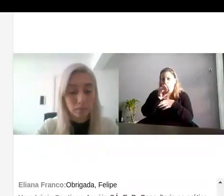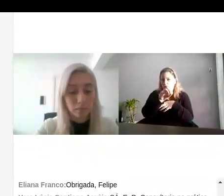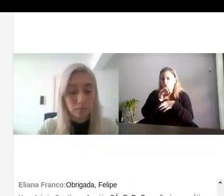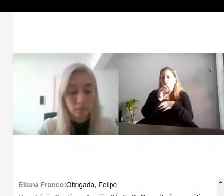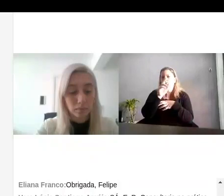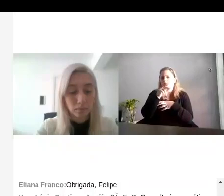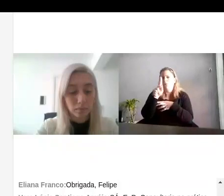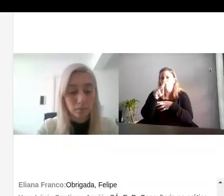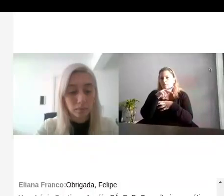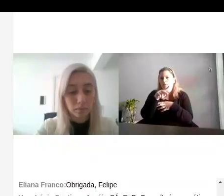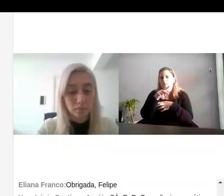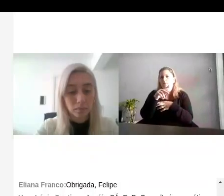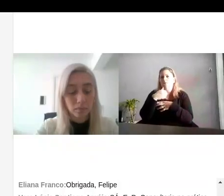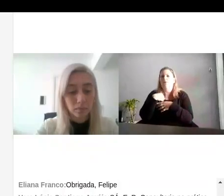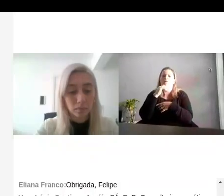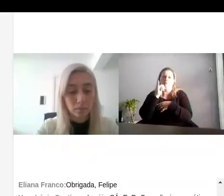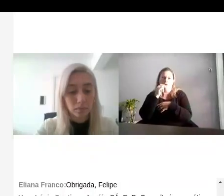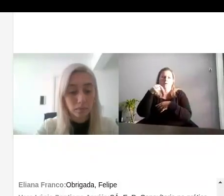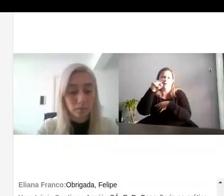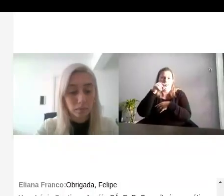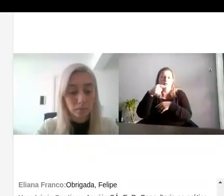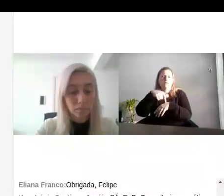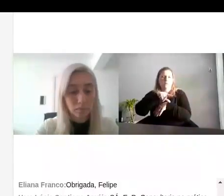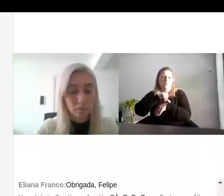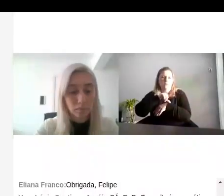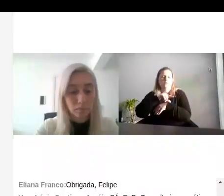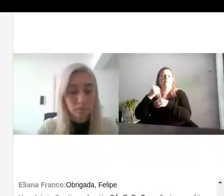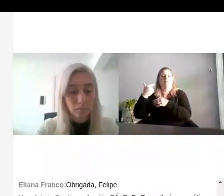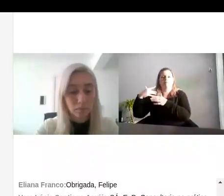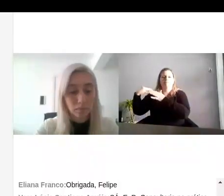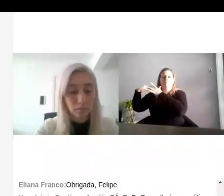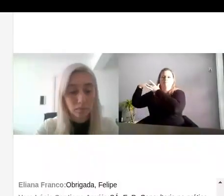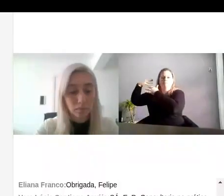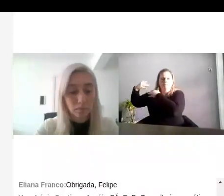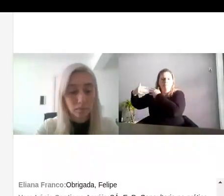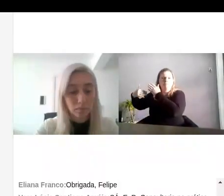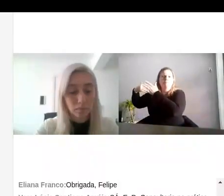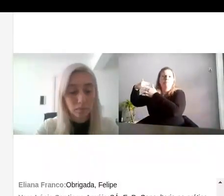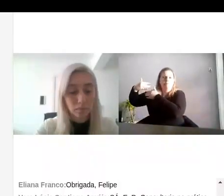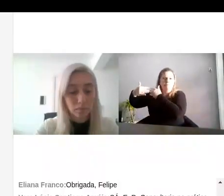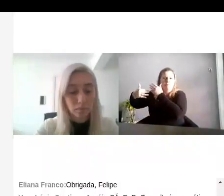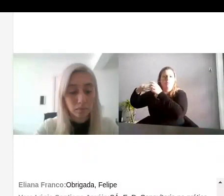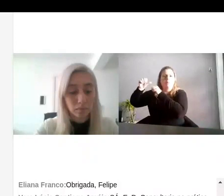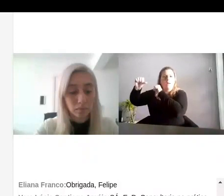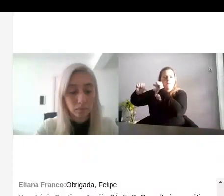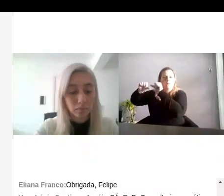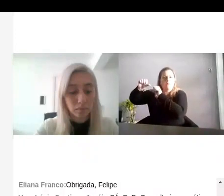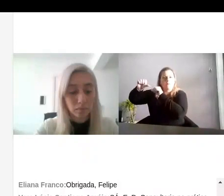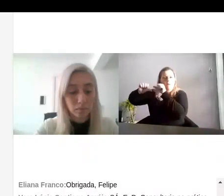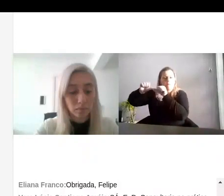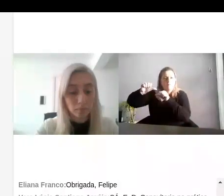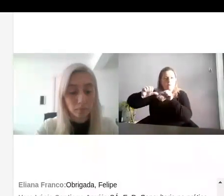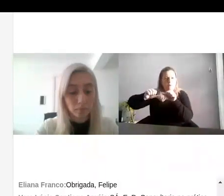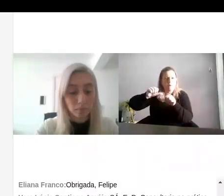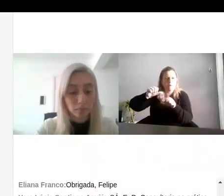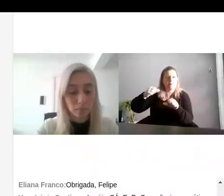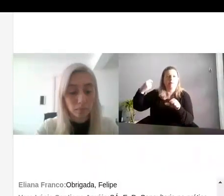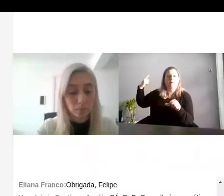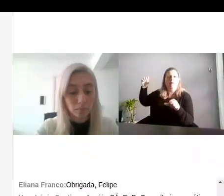como eu disse, foi um processo que aos poucos se transformando. Desde lá de 99, quando